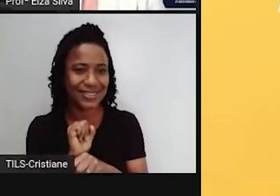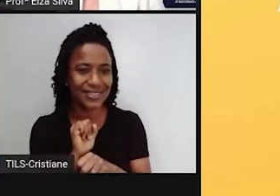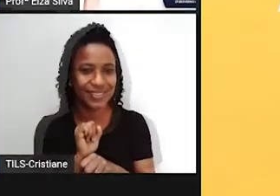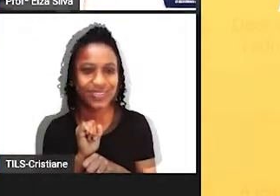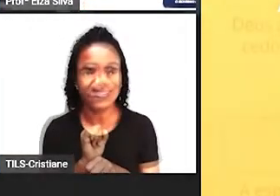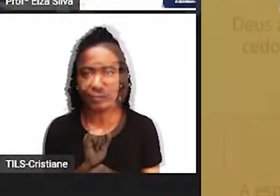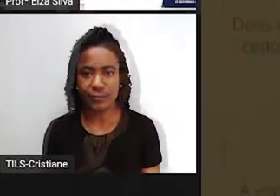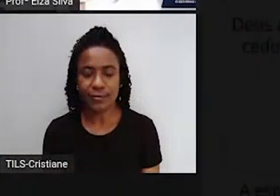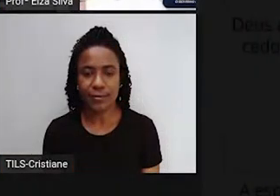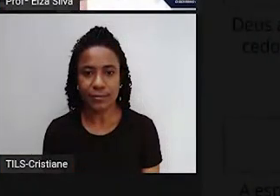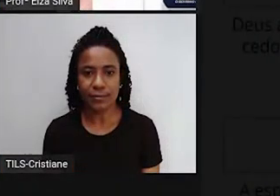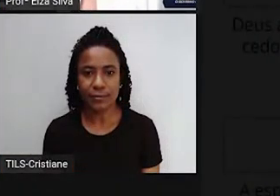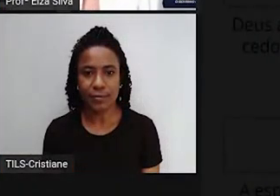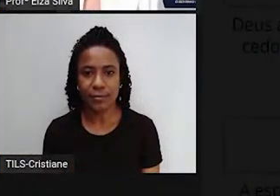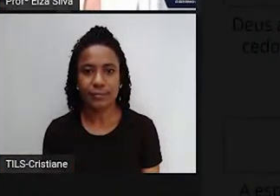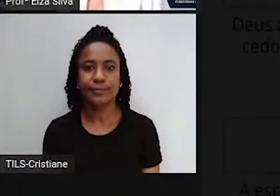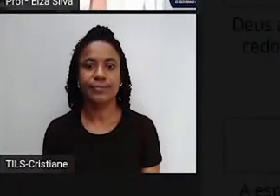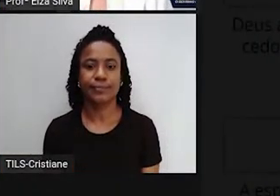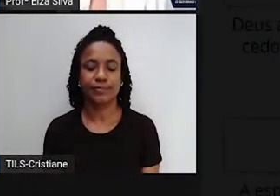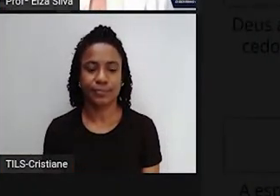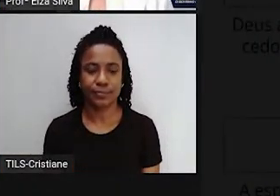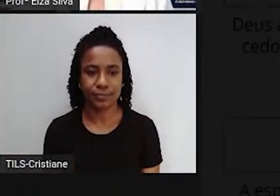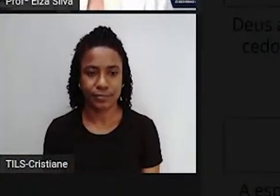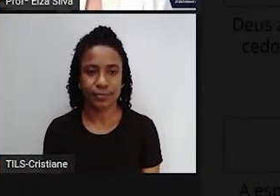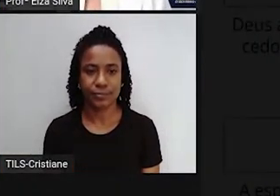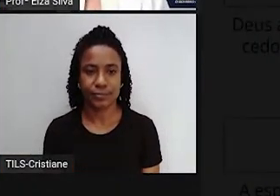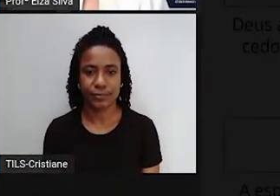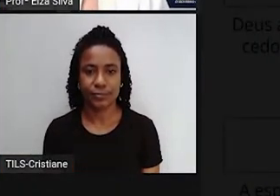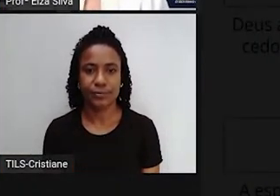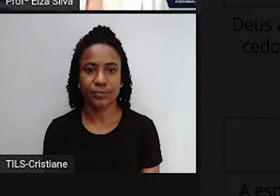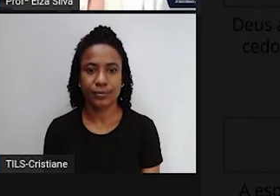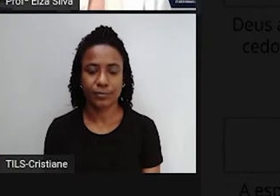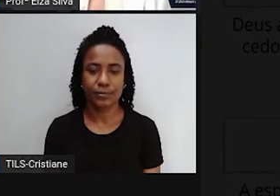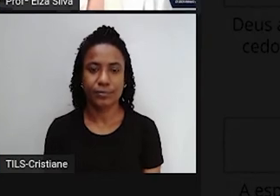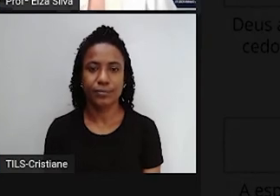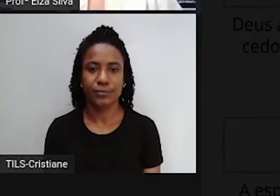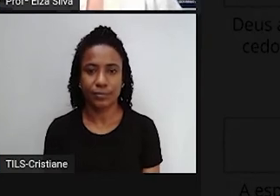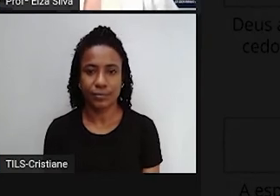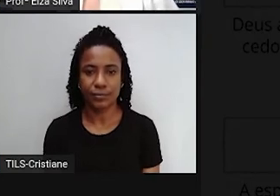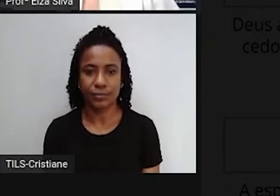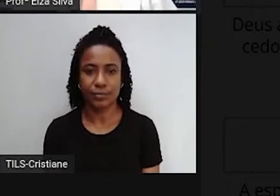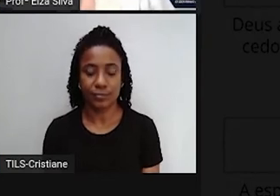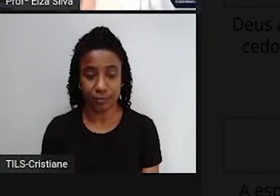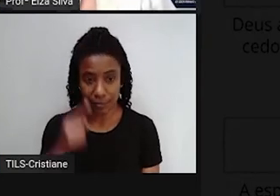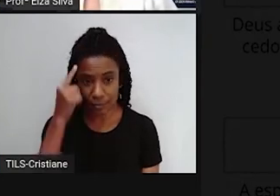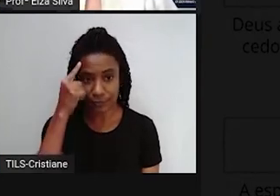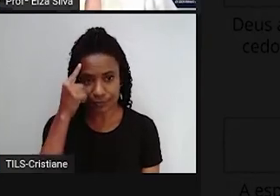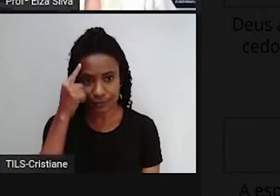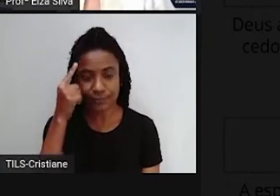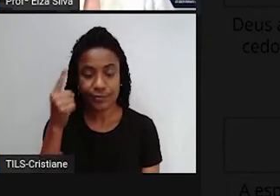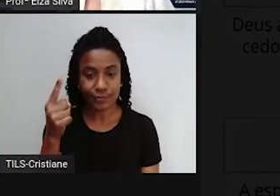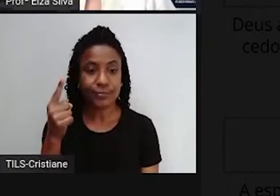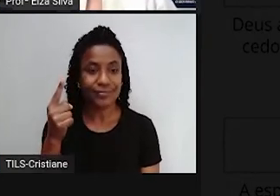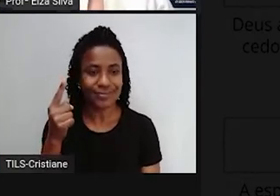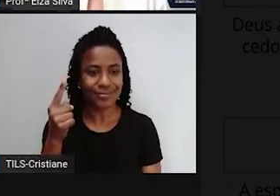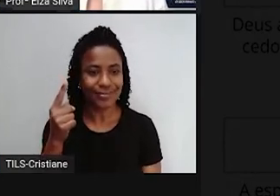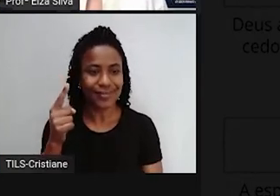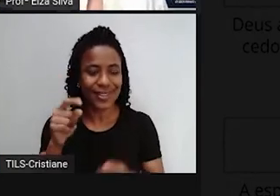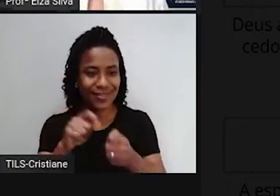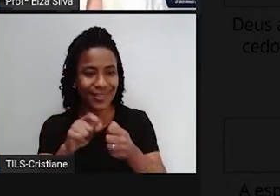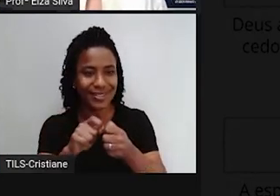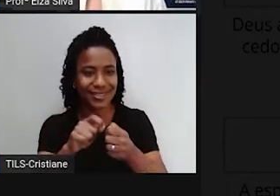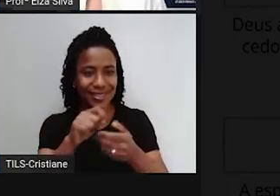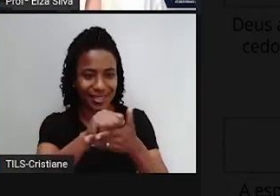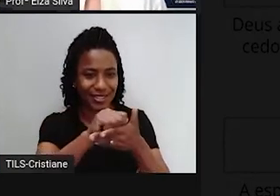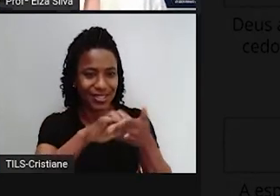favor. Ok. Lembre-se sempre de que essas atividades interativas que nós realizamos aqui